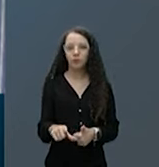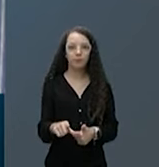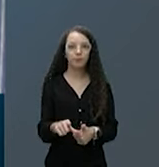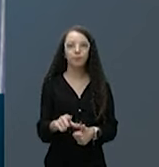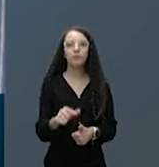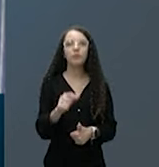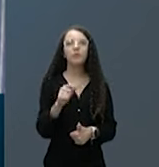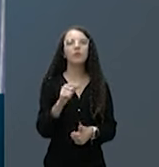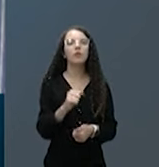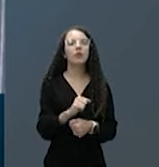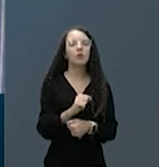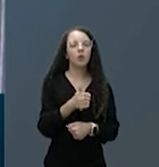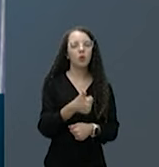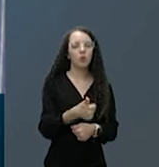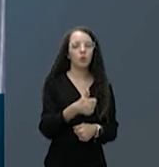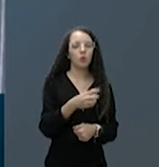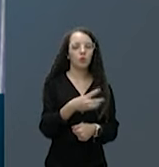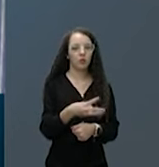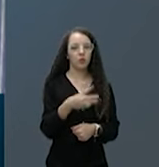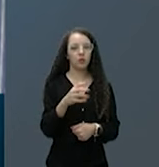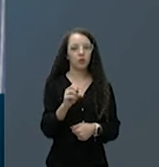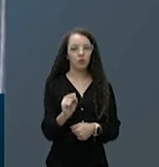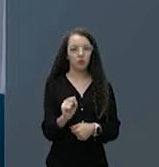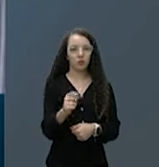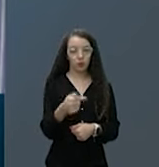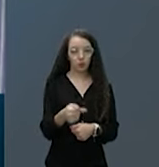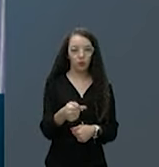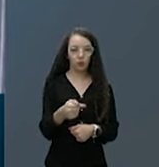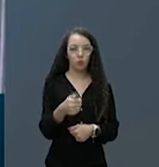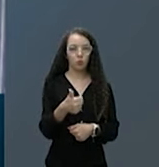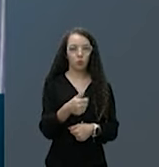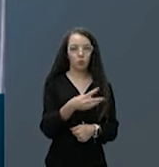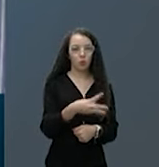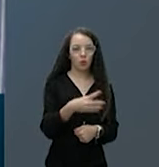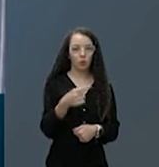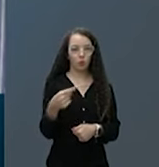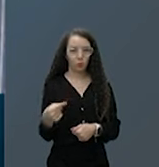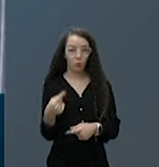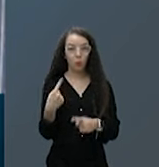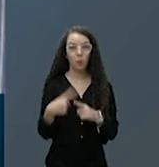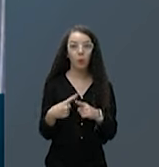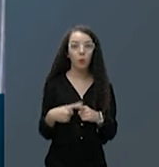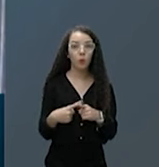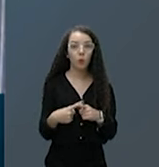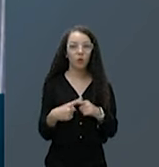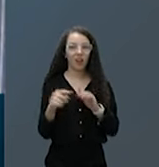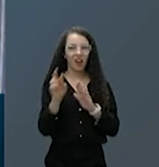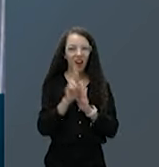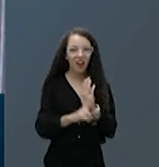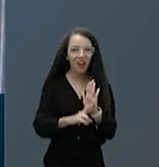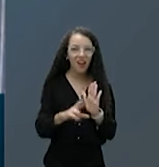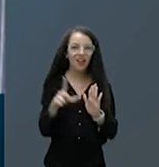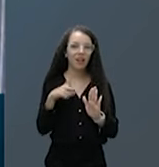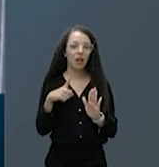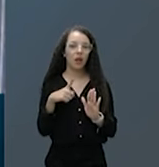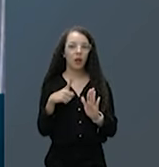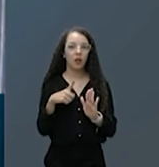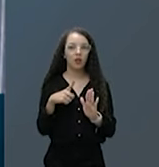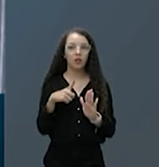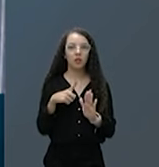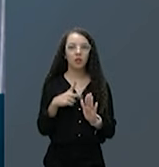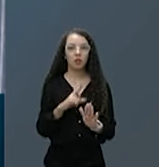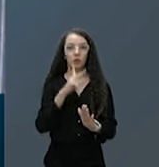137-141 de Sergipe. Por quê? Essa norma de índole precedentalista